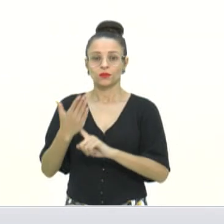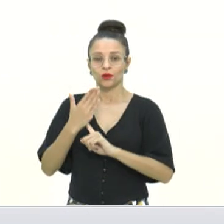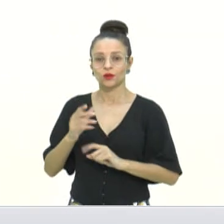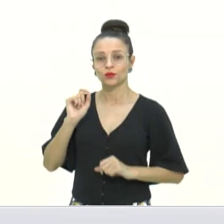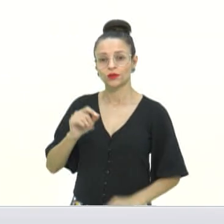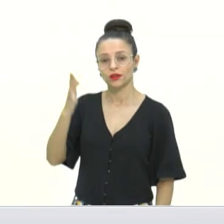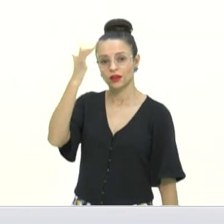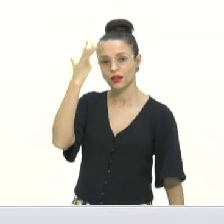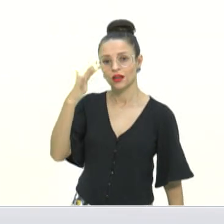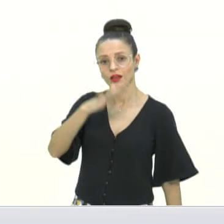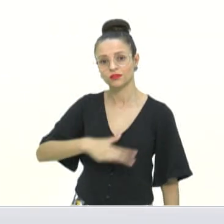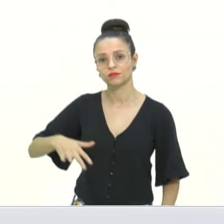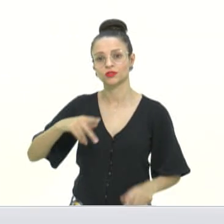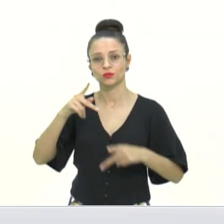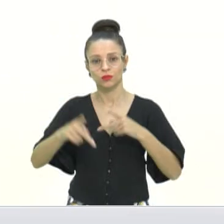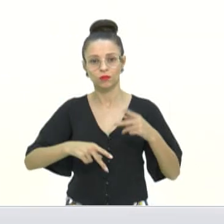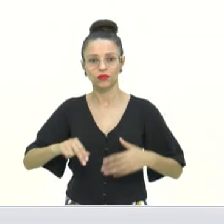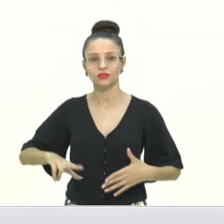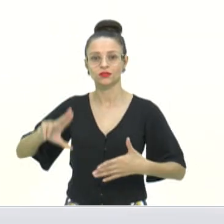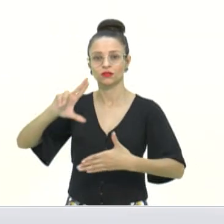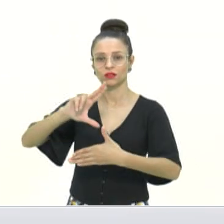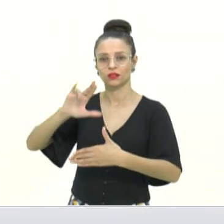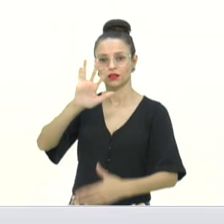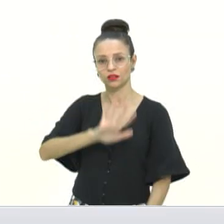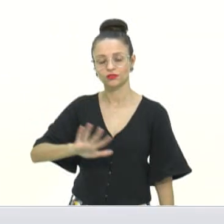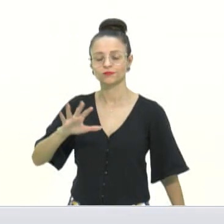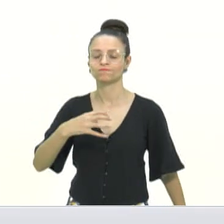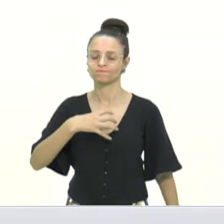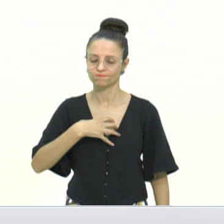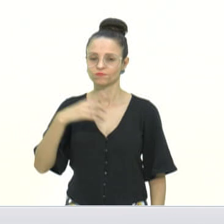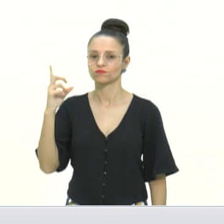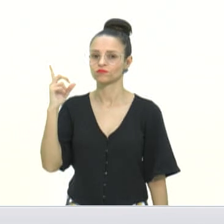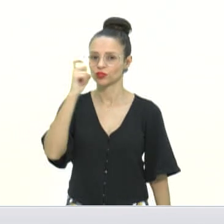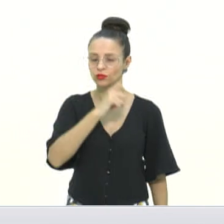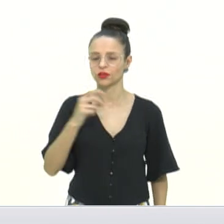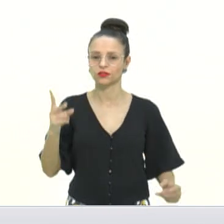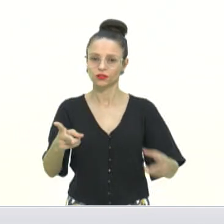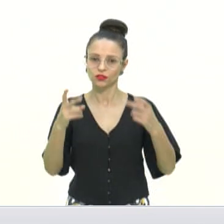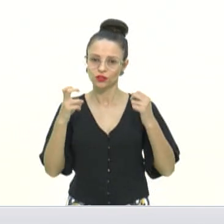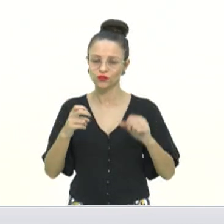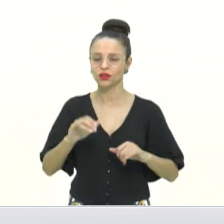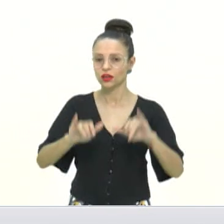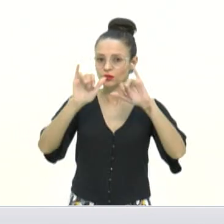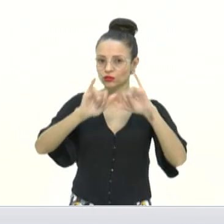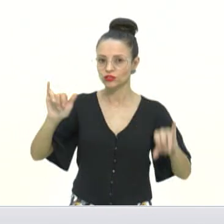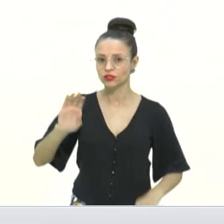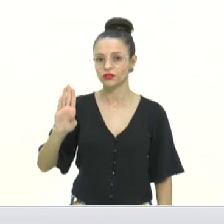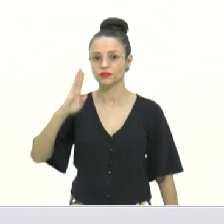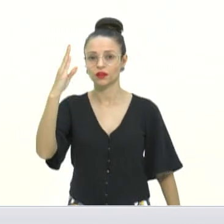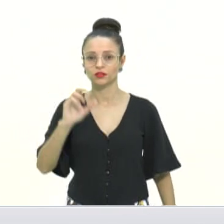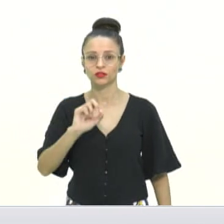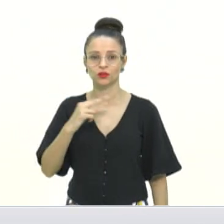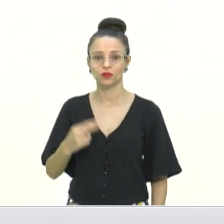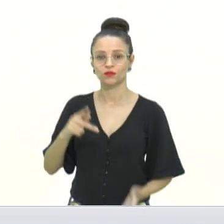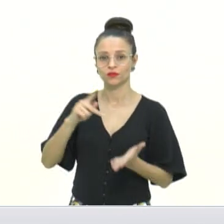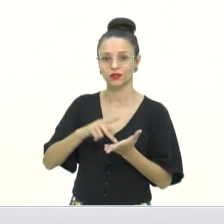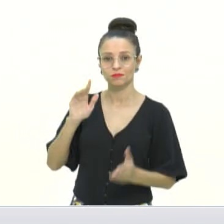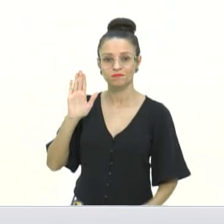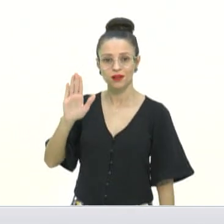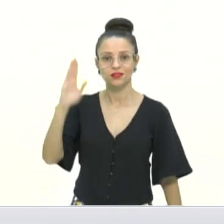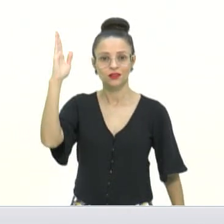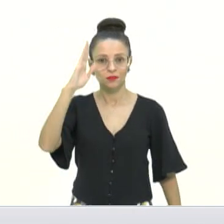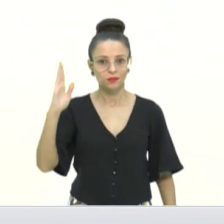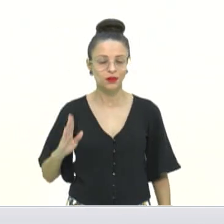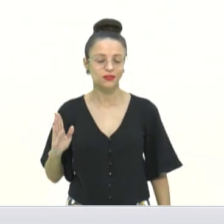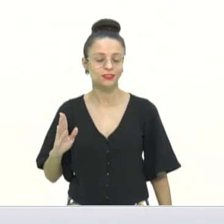os latinos têm grande dificuldade para saber se uma notícia é falsa ou verdadeira. Porém, os brasileiros ainda